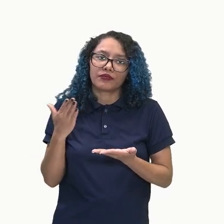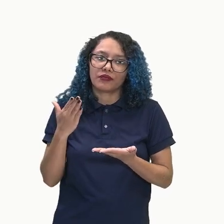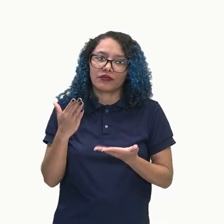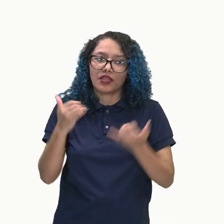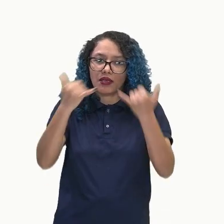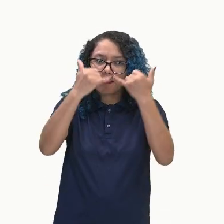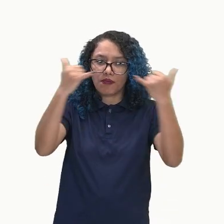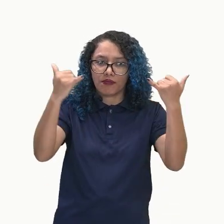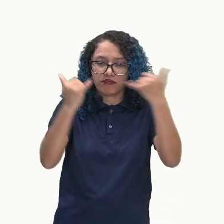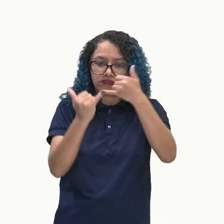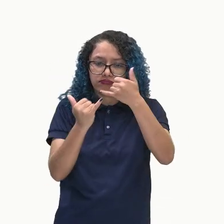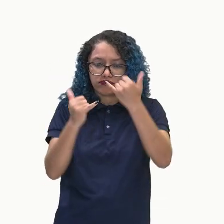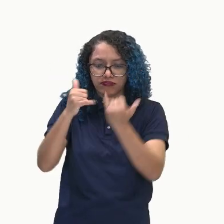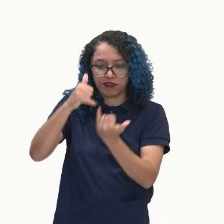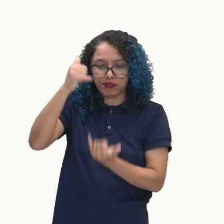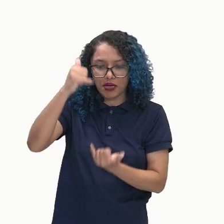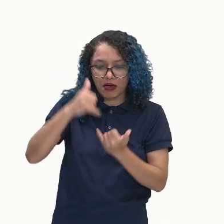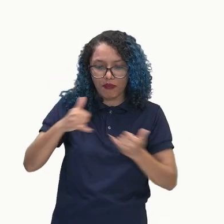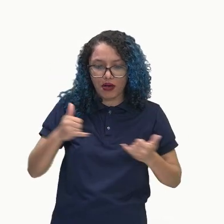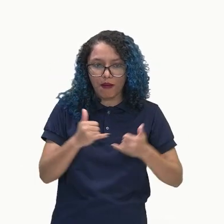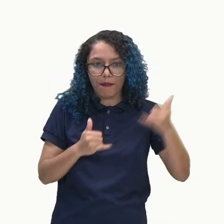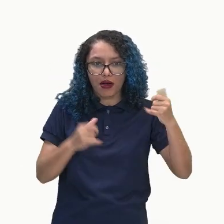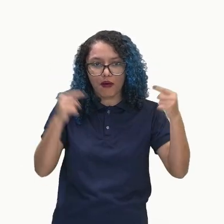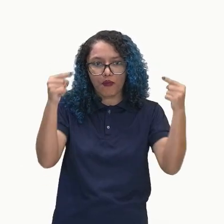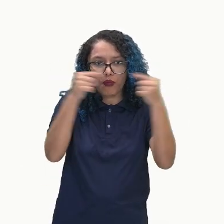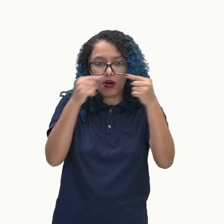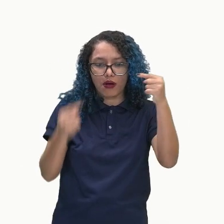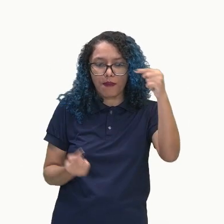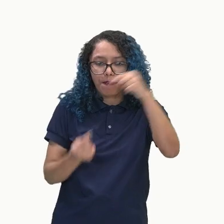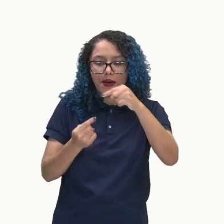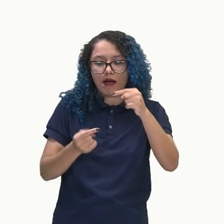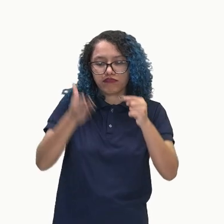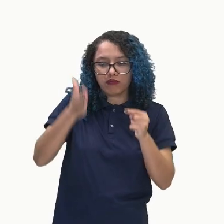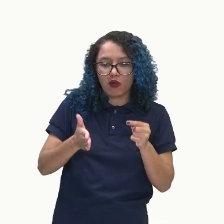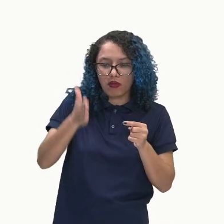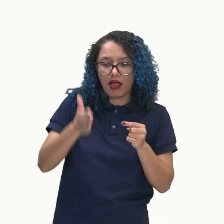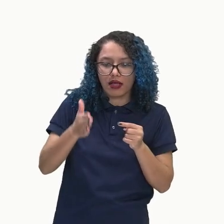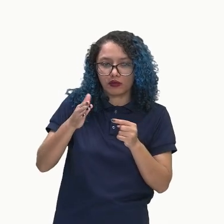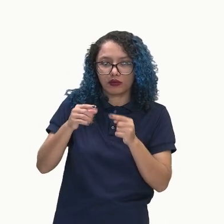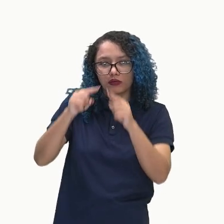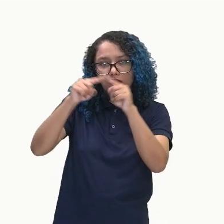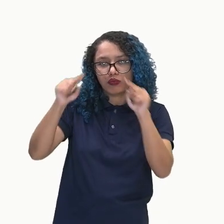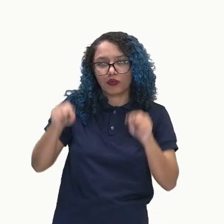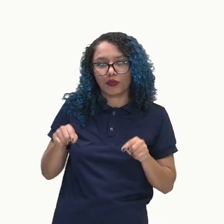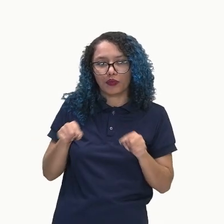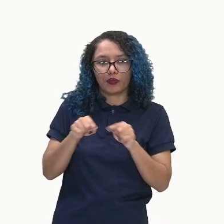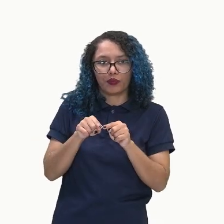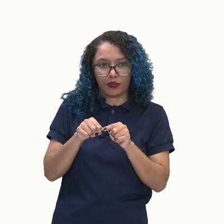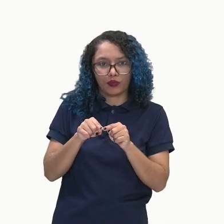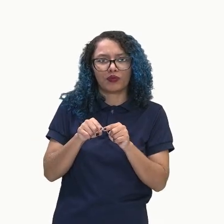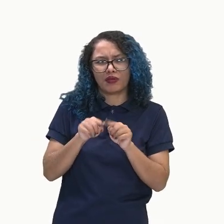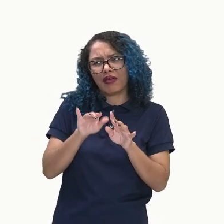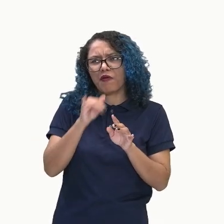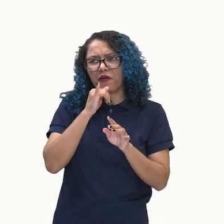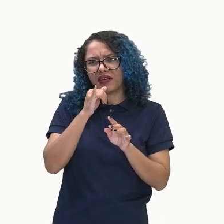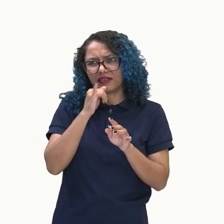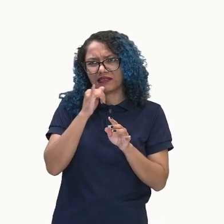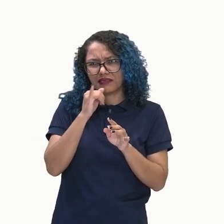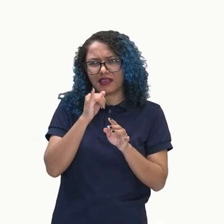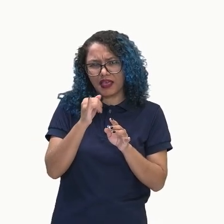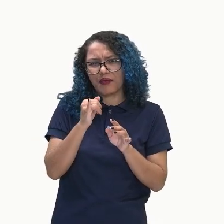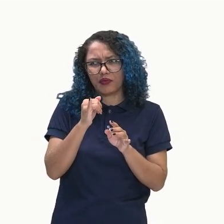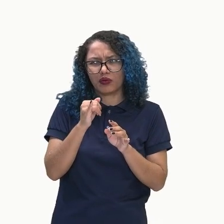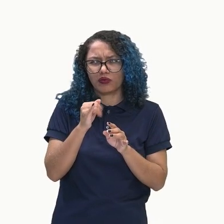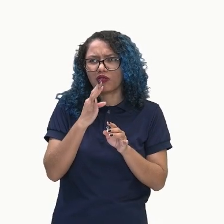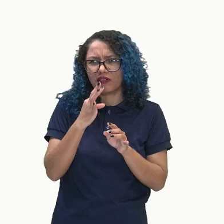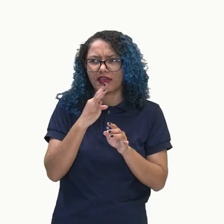que fechadas formam ali as faces do cubo, do dado, que é um exemplo clássico que todo mundo entende aí essa